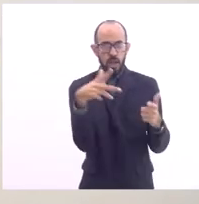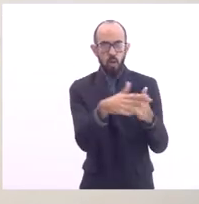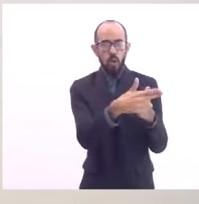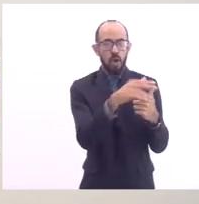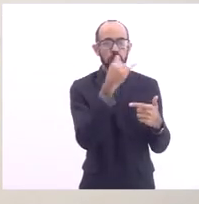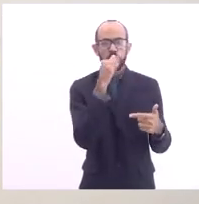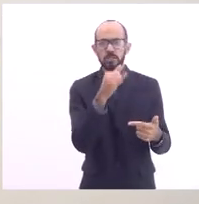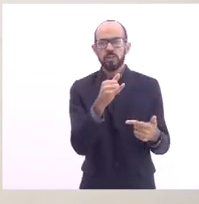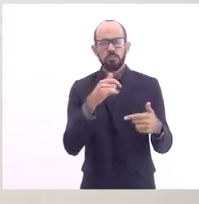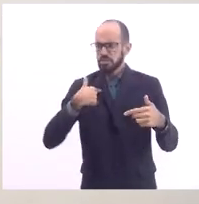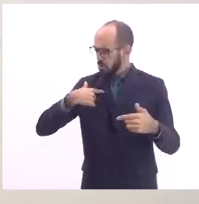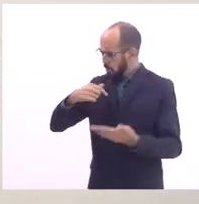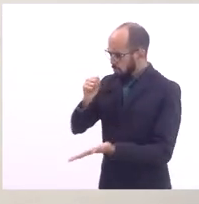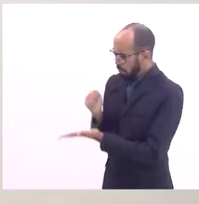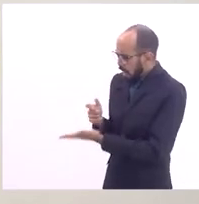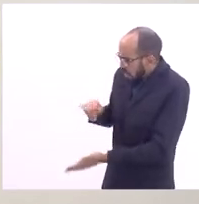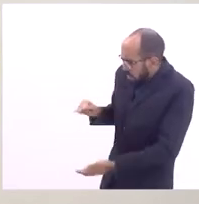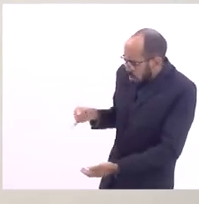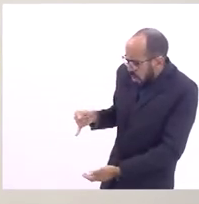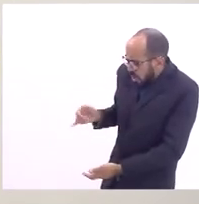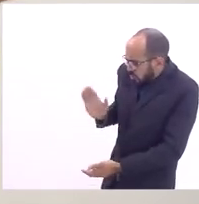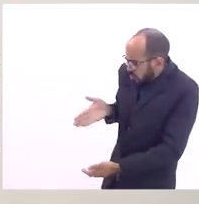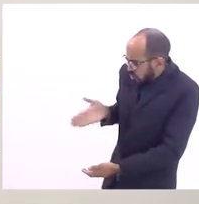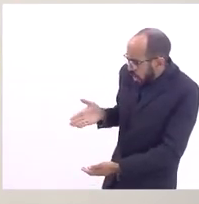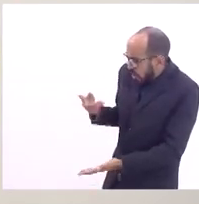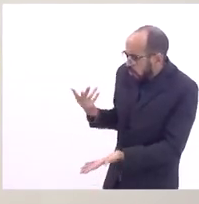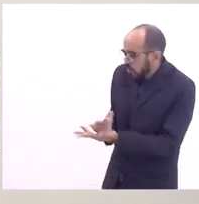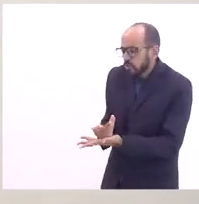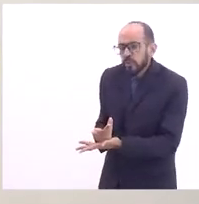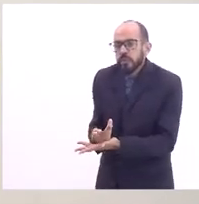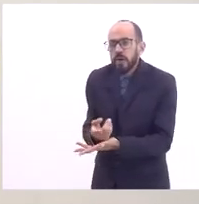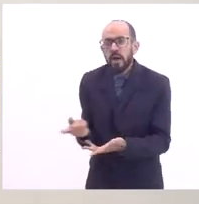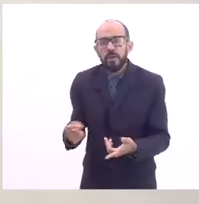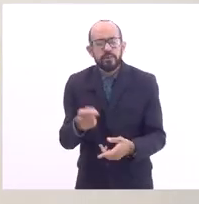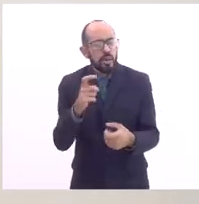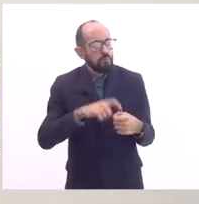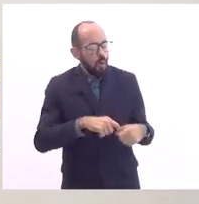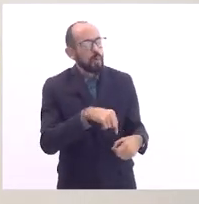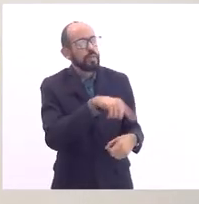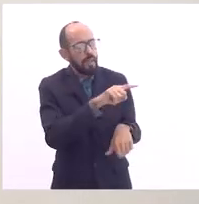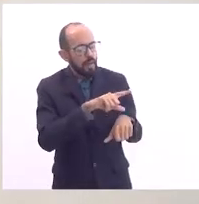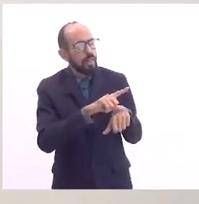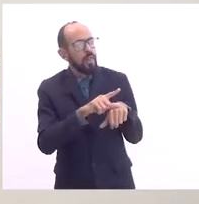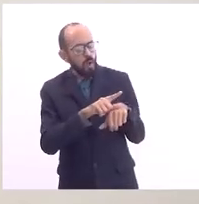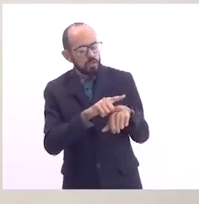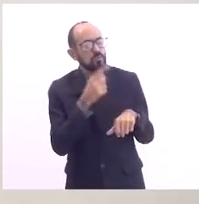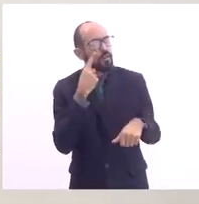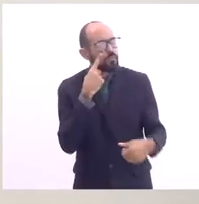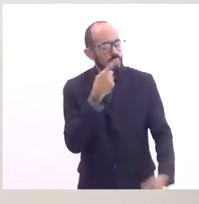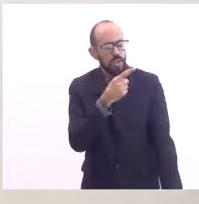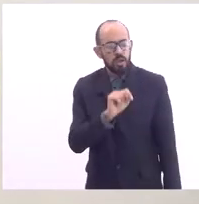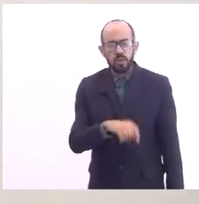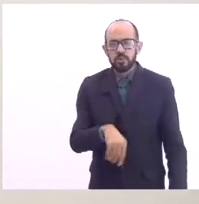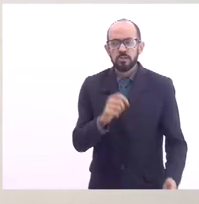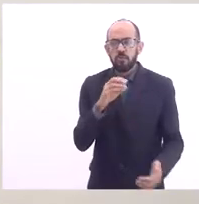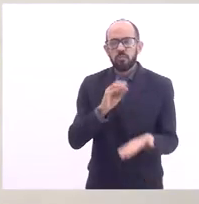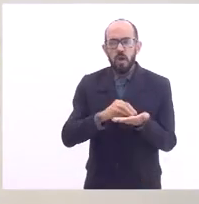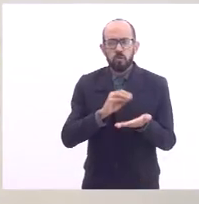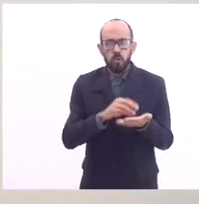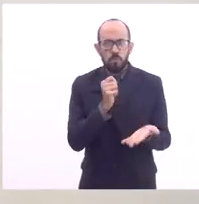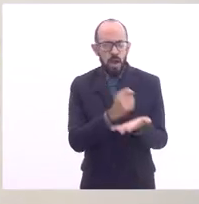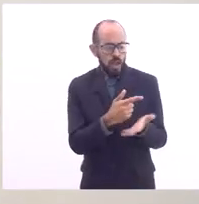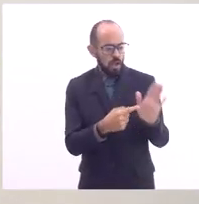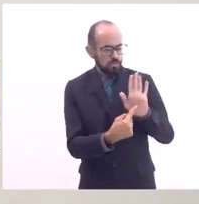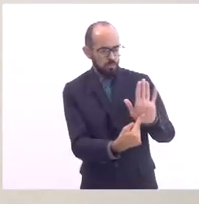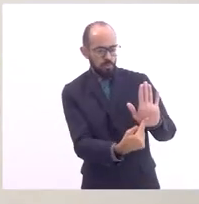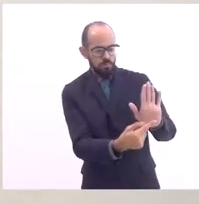entendeu? Mas eu paguei em janeiro, por quê? O que aconteceu? Aí eu volto lá na Enel, entendeu? Sabe o que aconteceu? Eles falam, você não pagou a conta em janeiro. Não, mas eu paguei